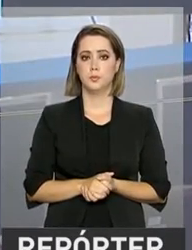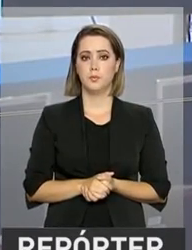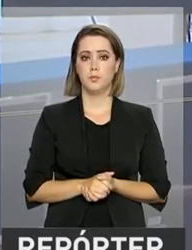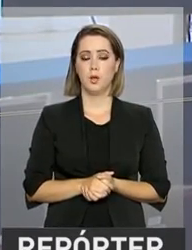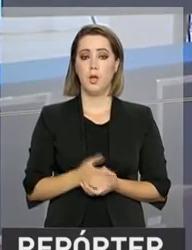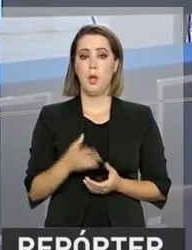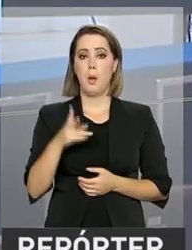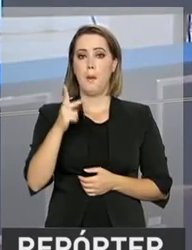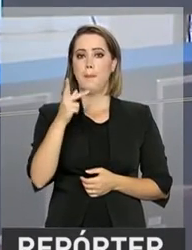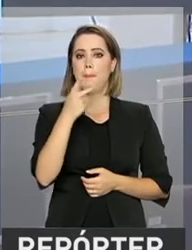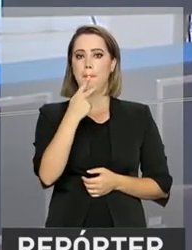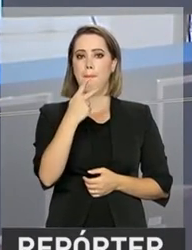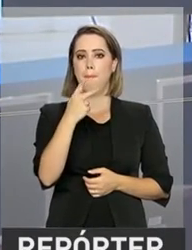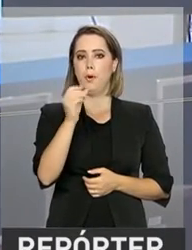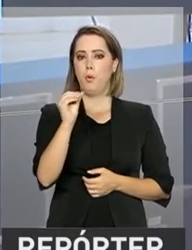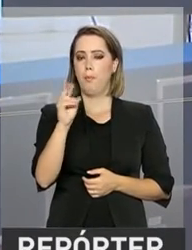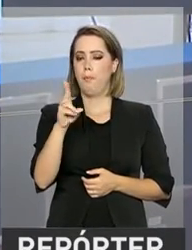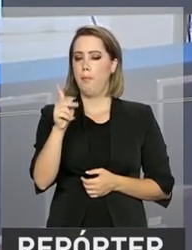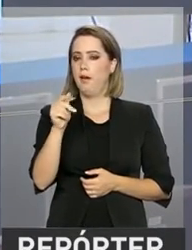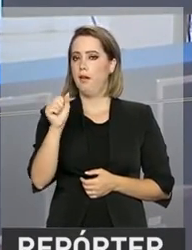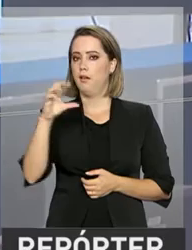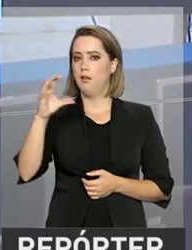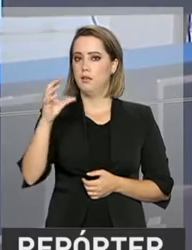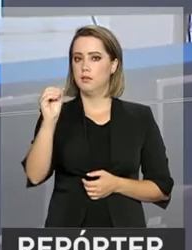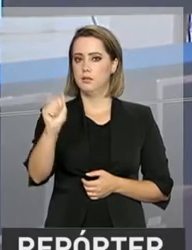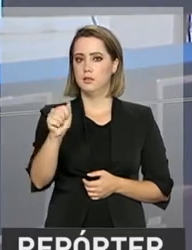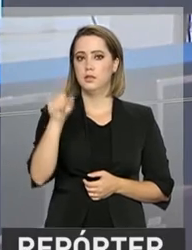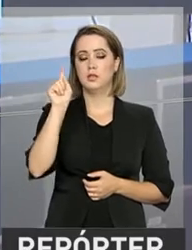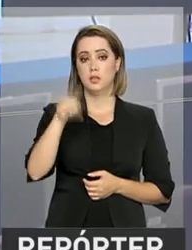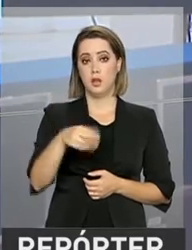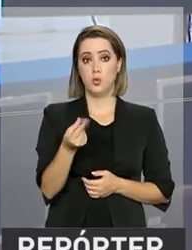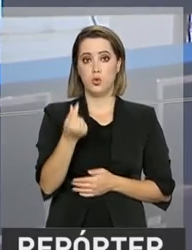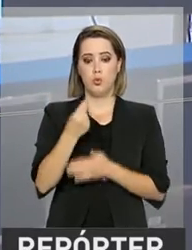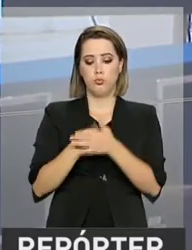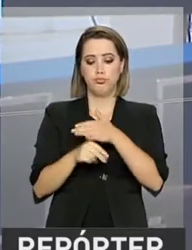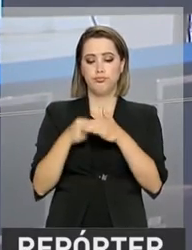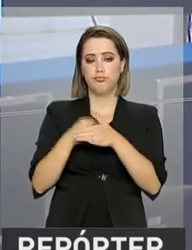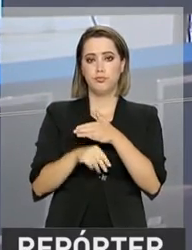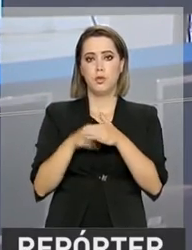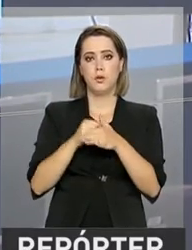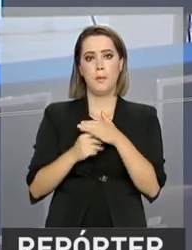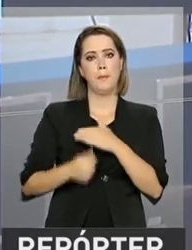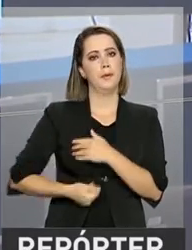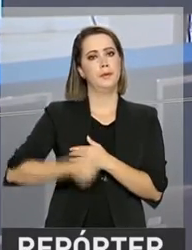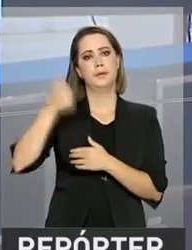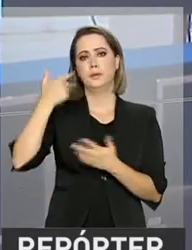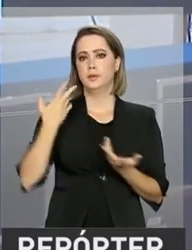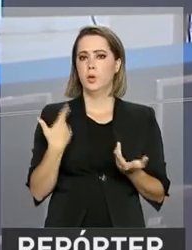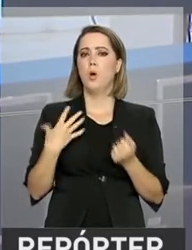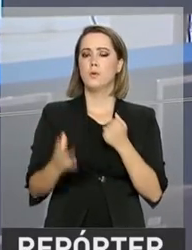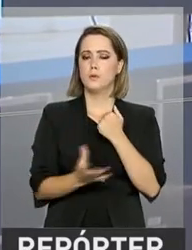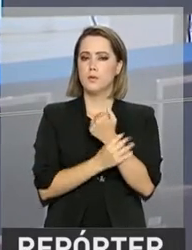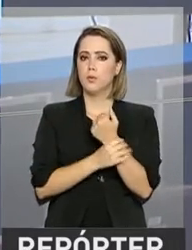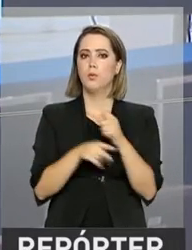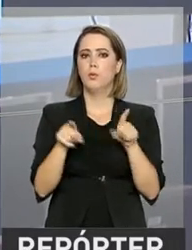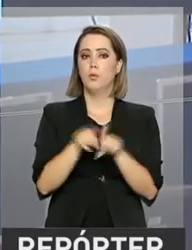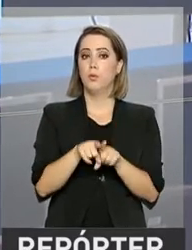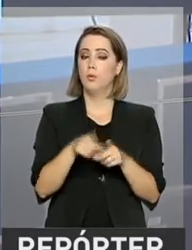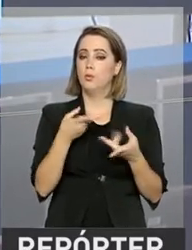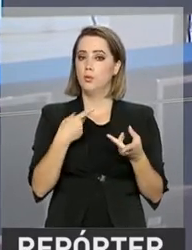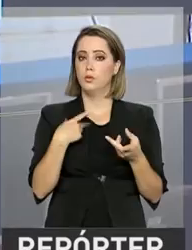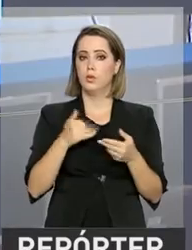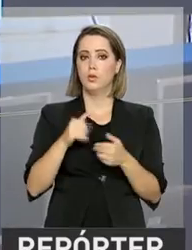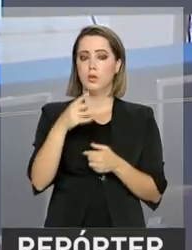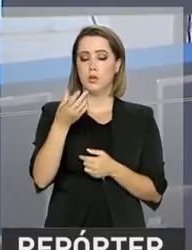poupança é considerada o investimento mais seguro tradicional entre os brasileiros a valorização acima dos índices de inflação nos últimos